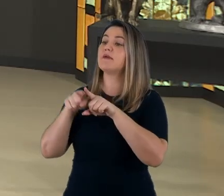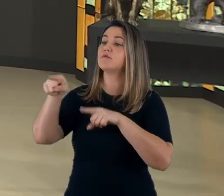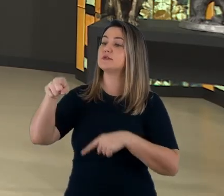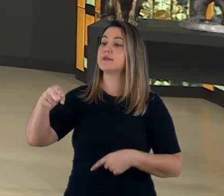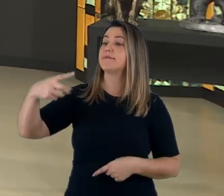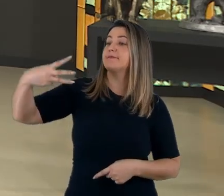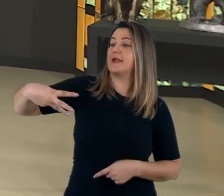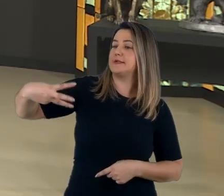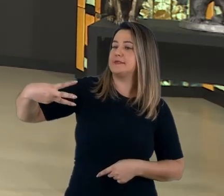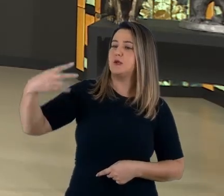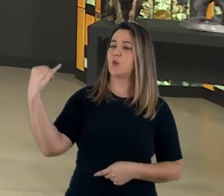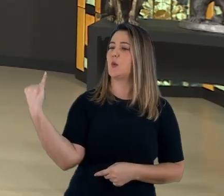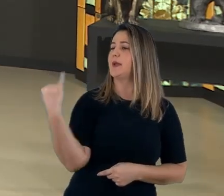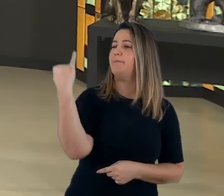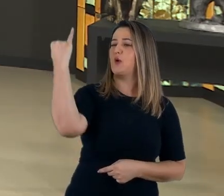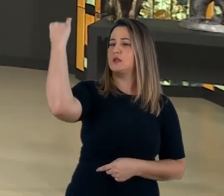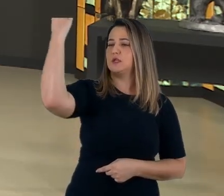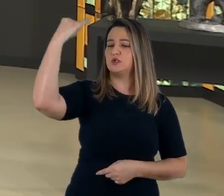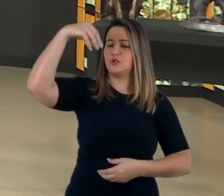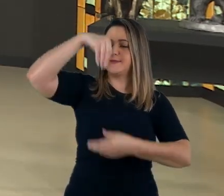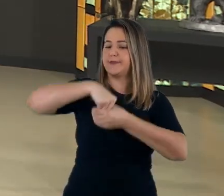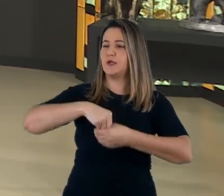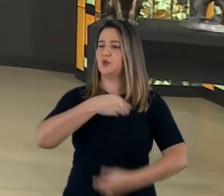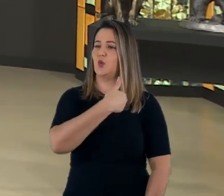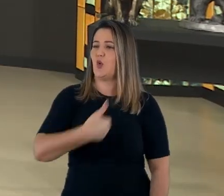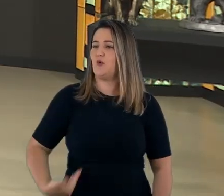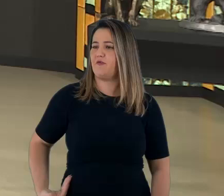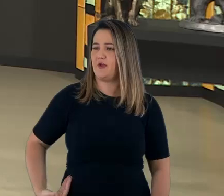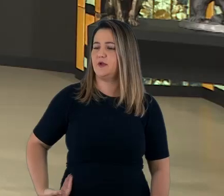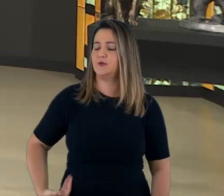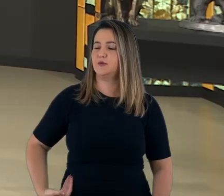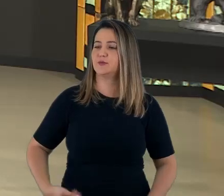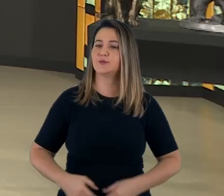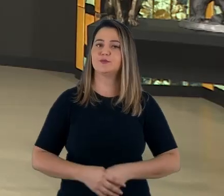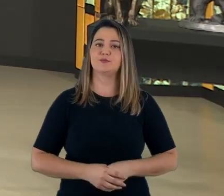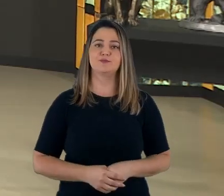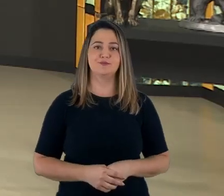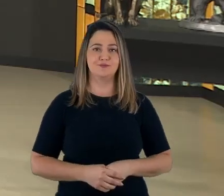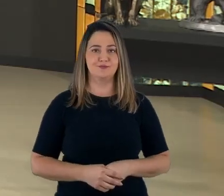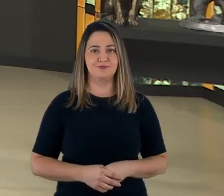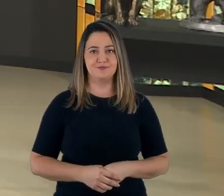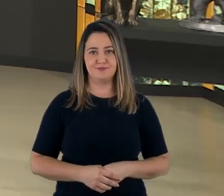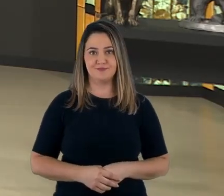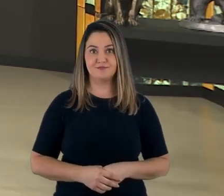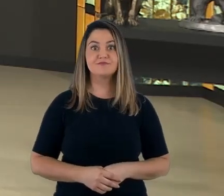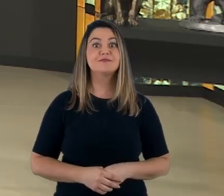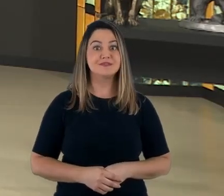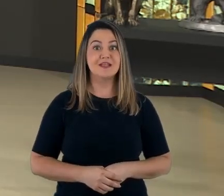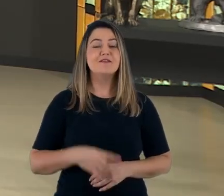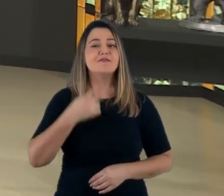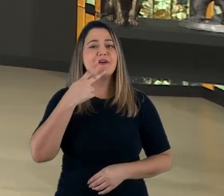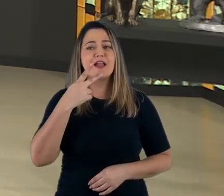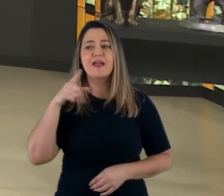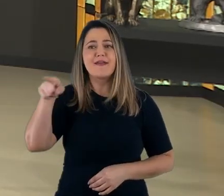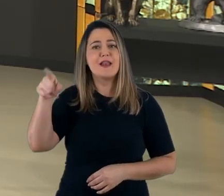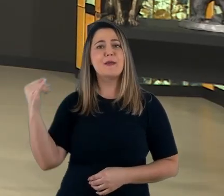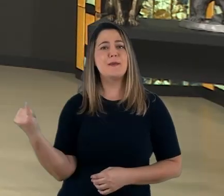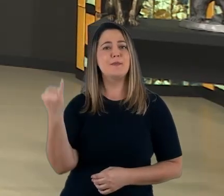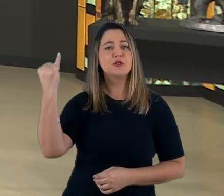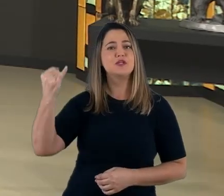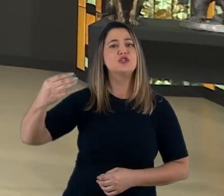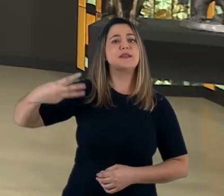em importância no governo do reino. Daniel 5, 16. O terceiro.